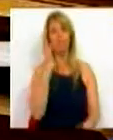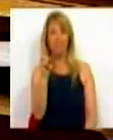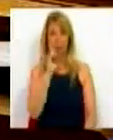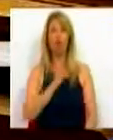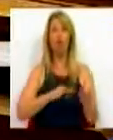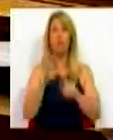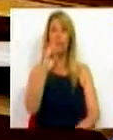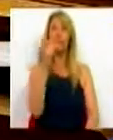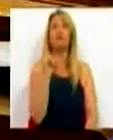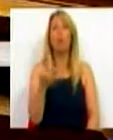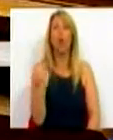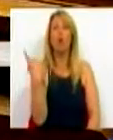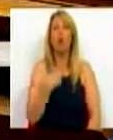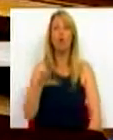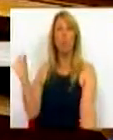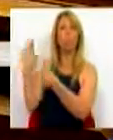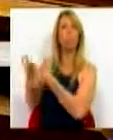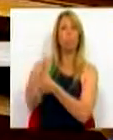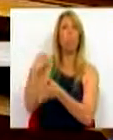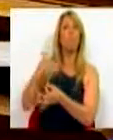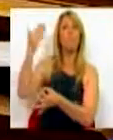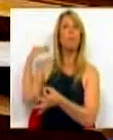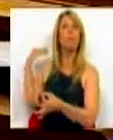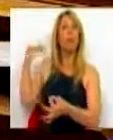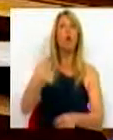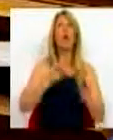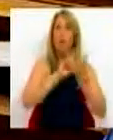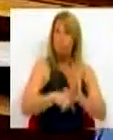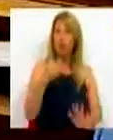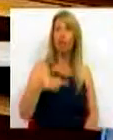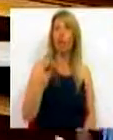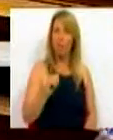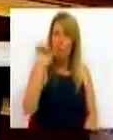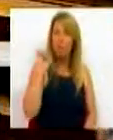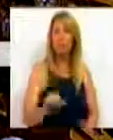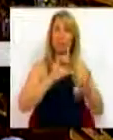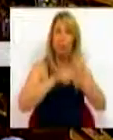estamos virados para o passado. O projeto do Partido Socialista é um projeto de futuro. Muito obrigado.